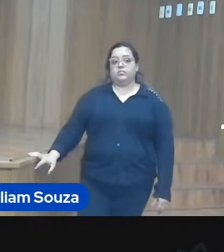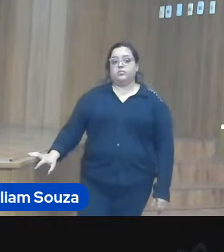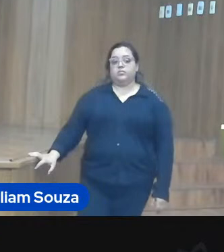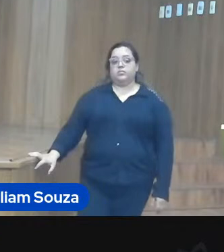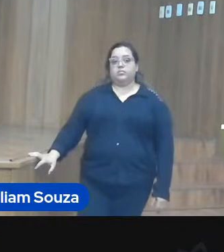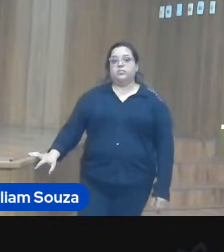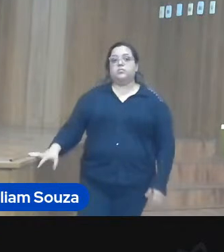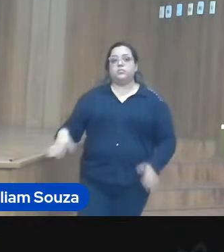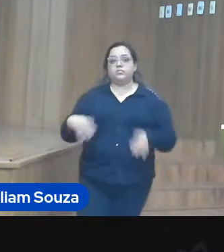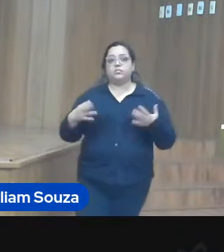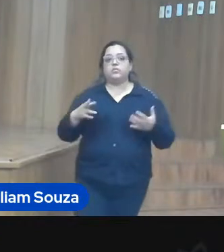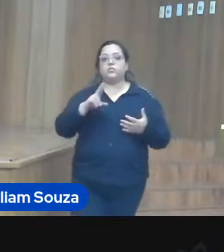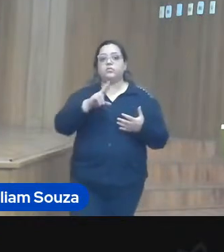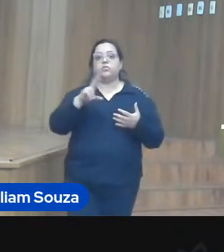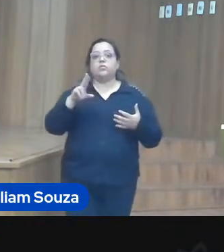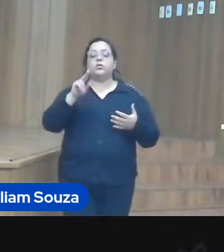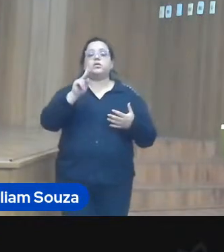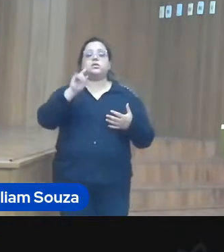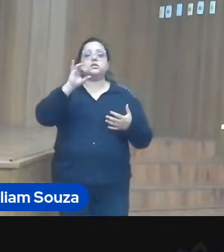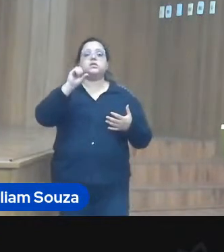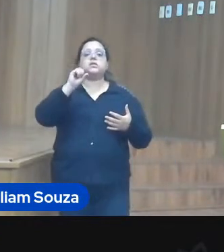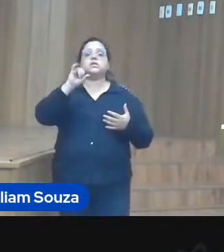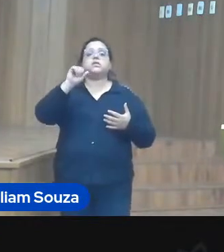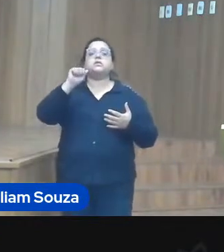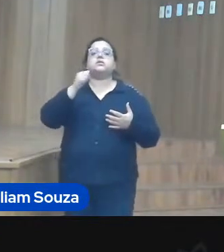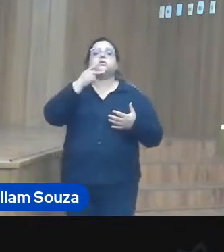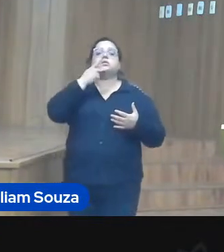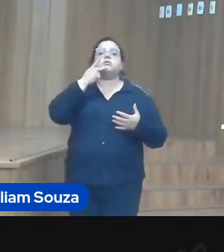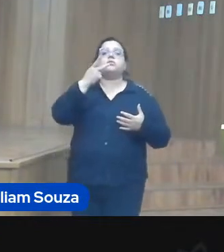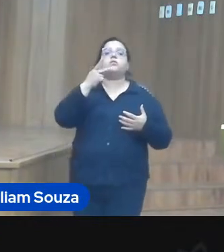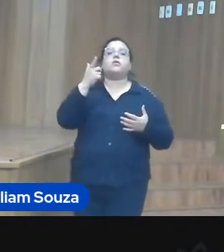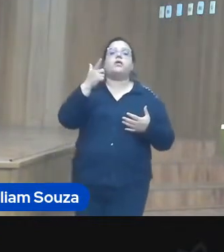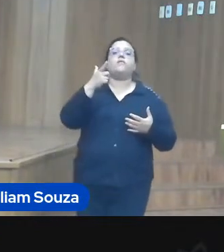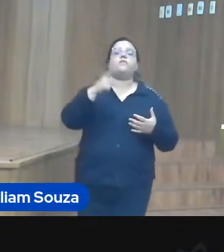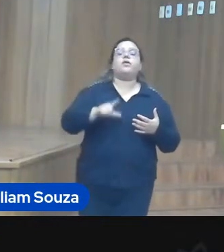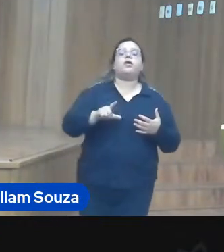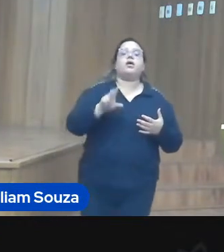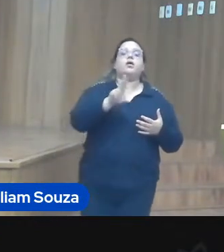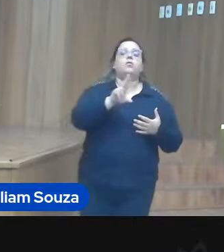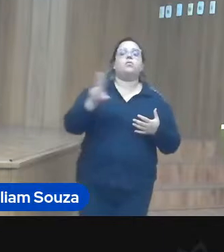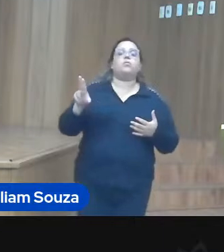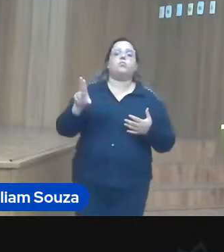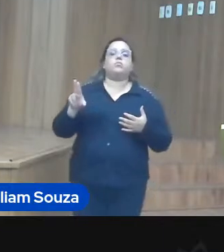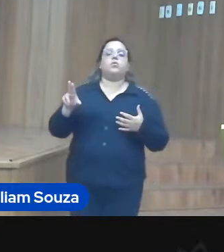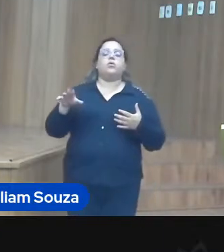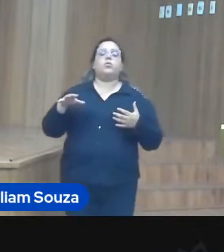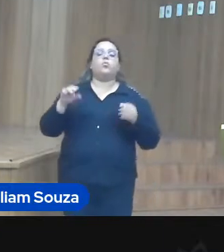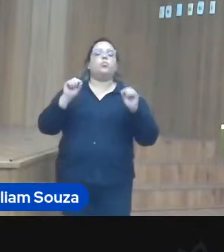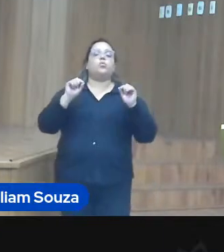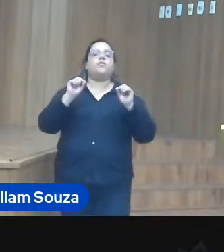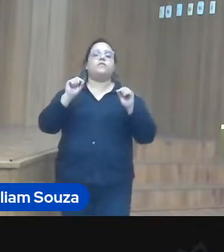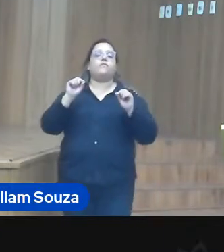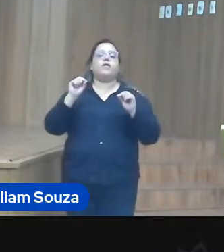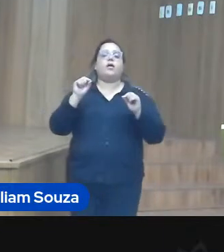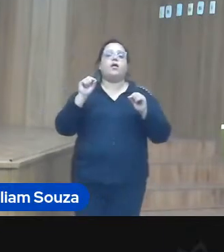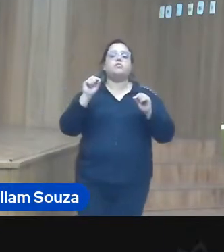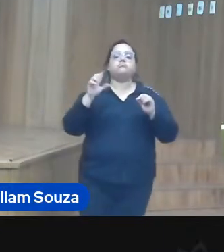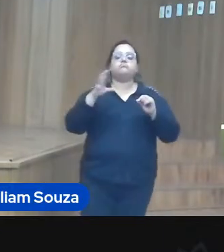Kícia, quando você fala no, o que fez ganhar um nome, né? Então, o que faz ganhar um nome